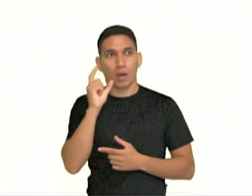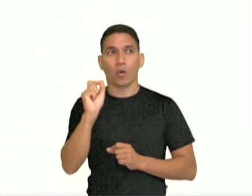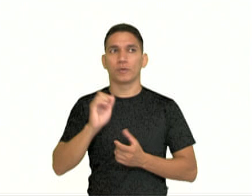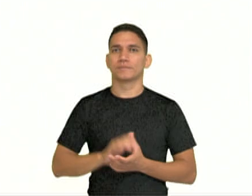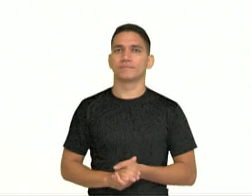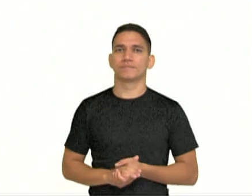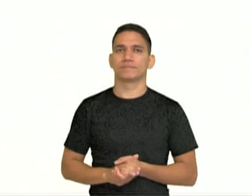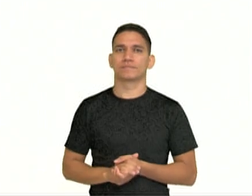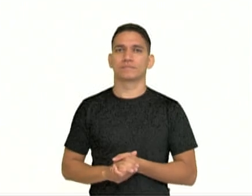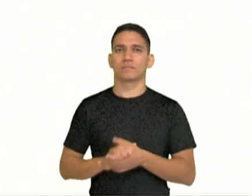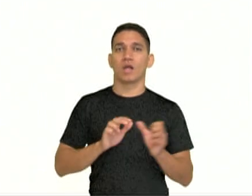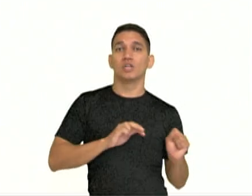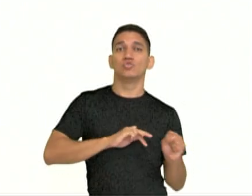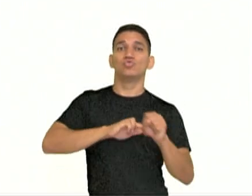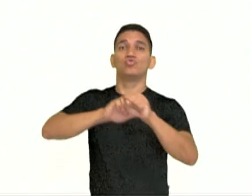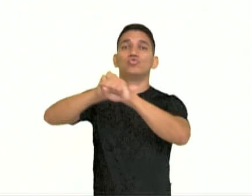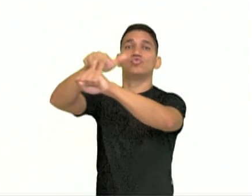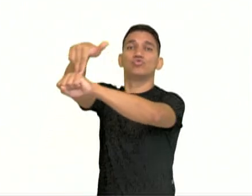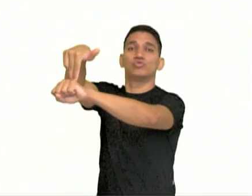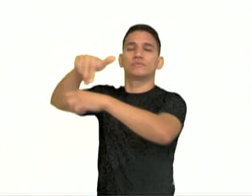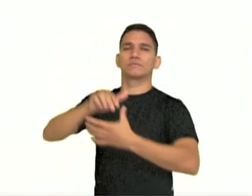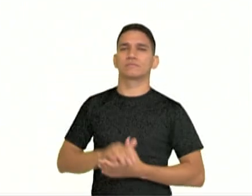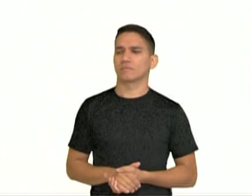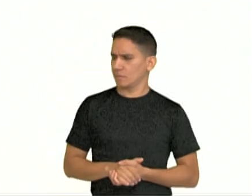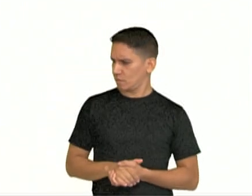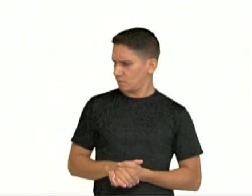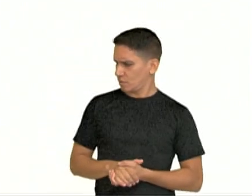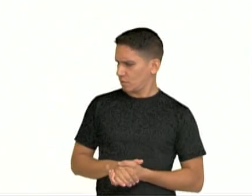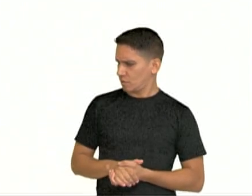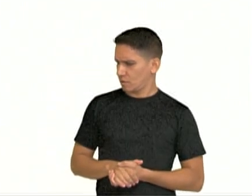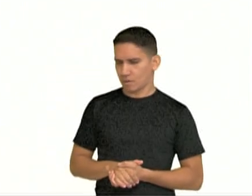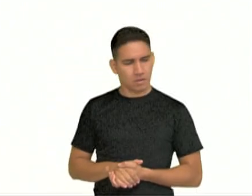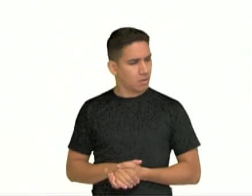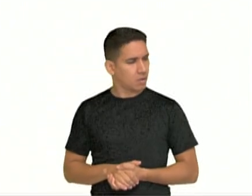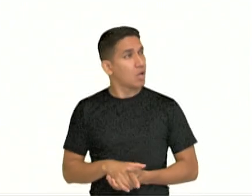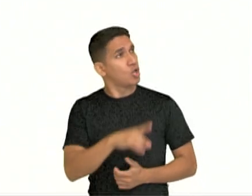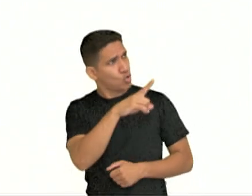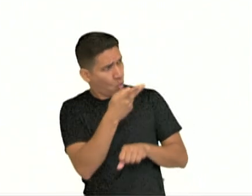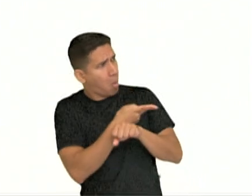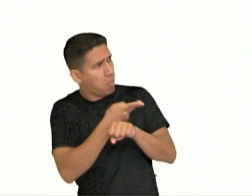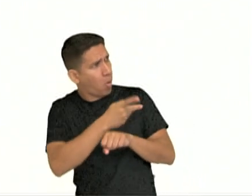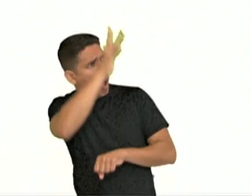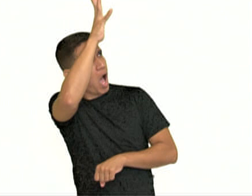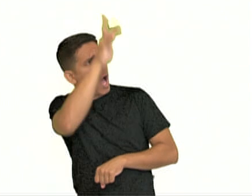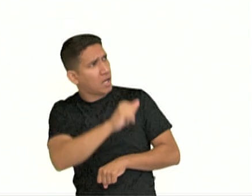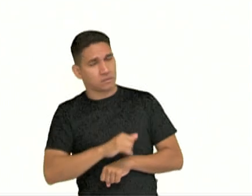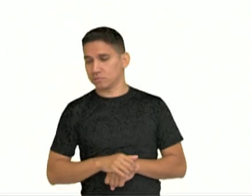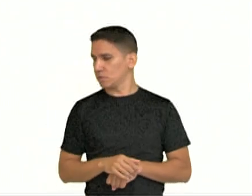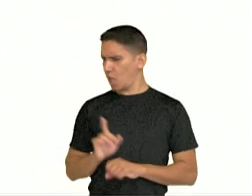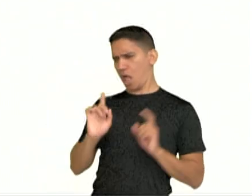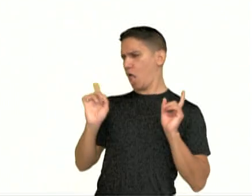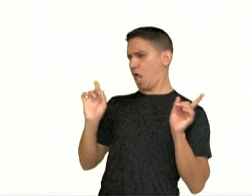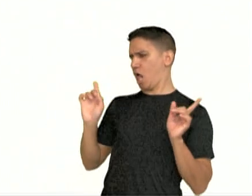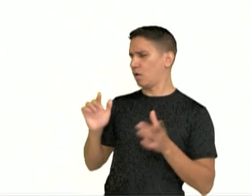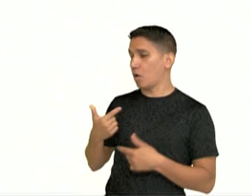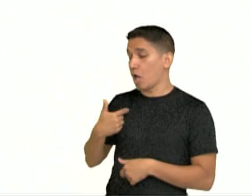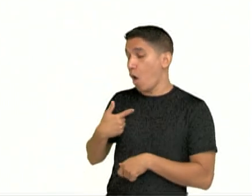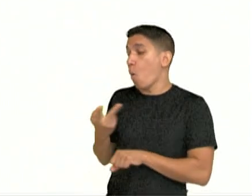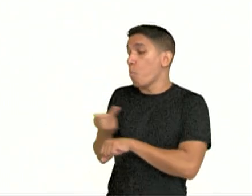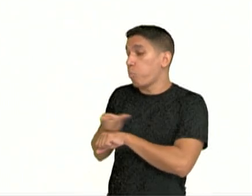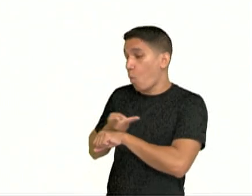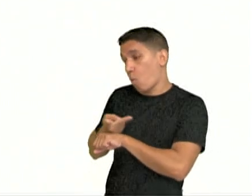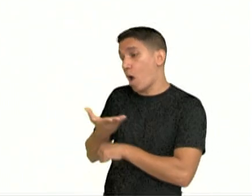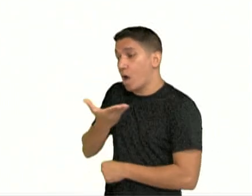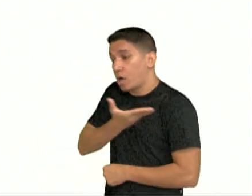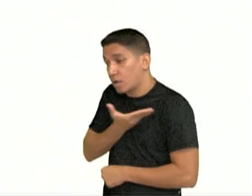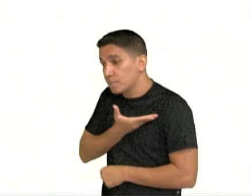O Pequeno Príncipe. Tu procuras galinhas? Não, disse o príncipezinho. Eu procuro amigos,